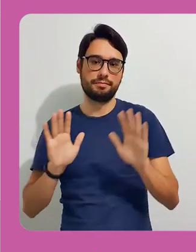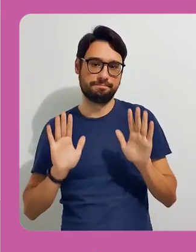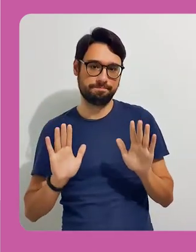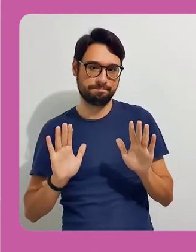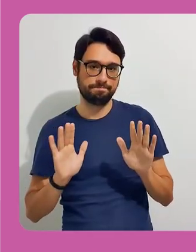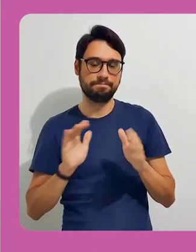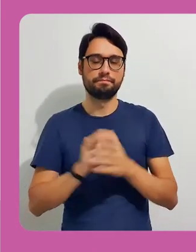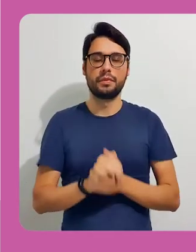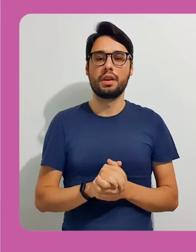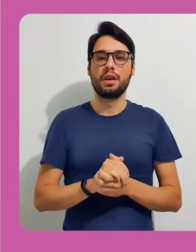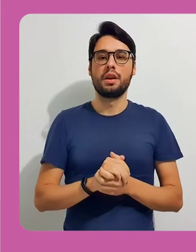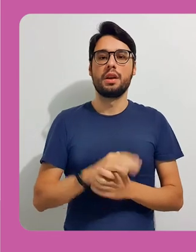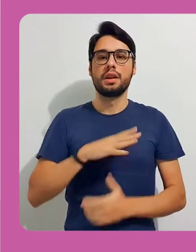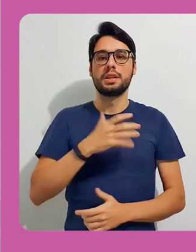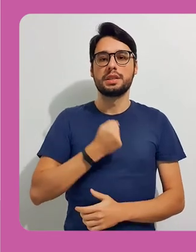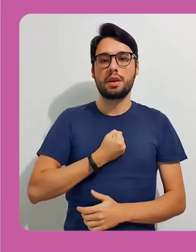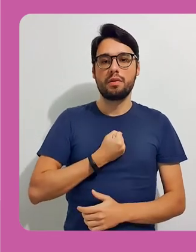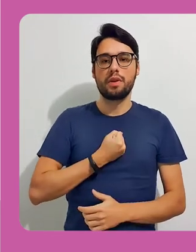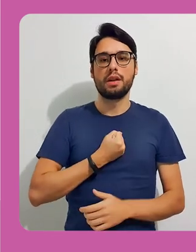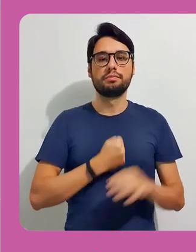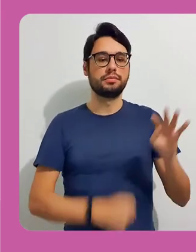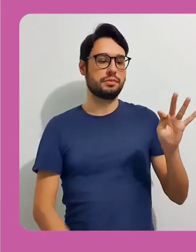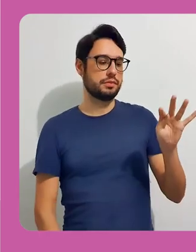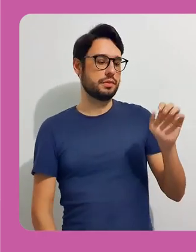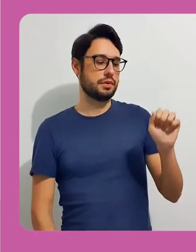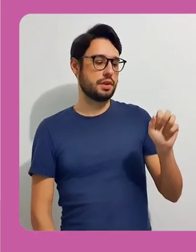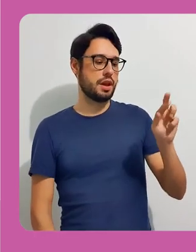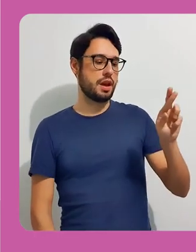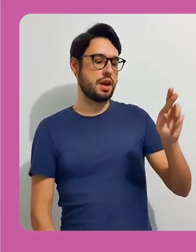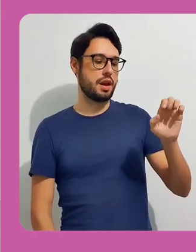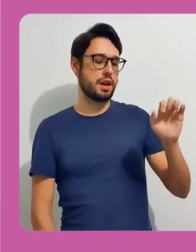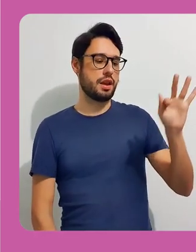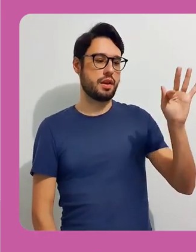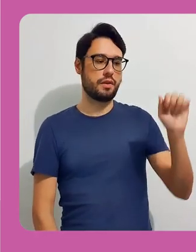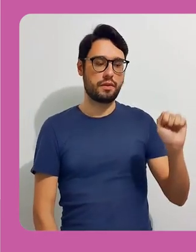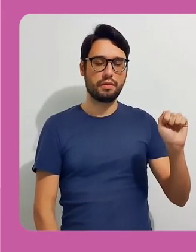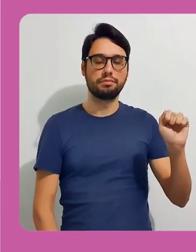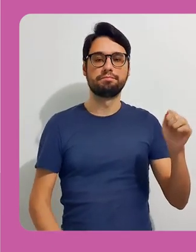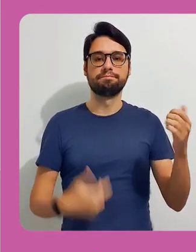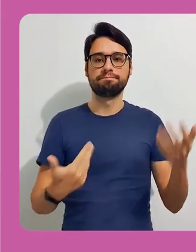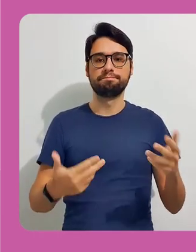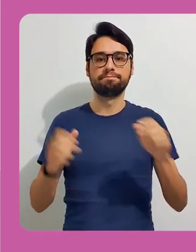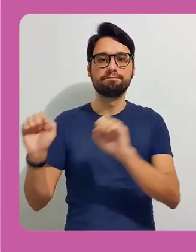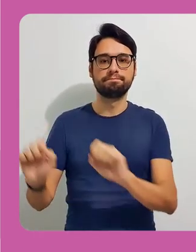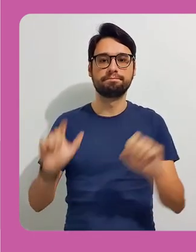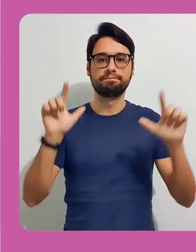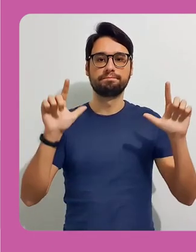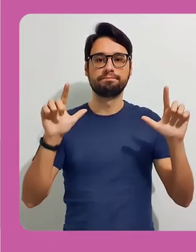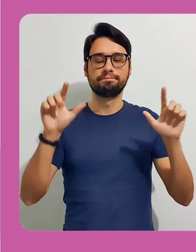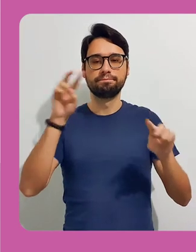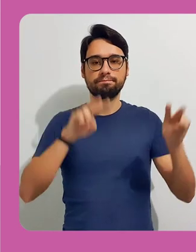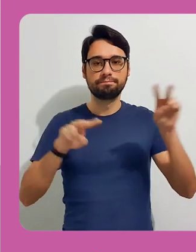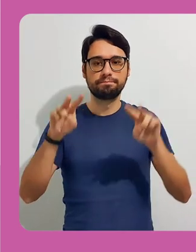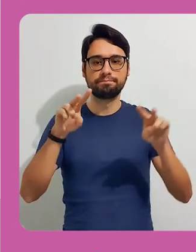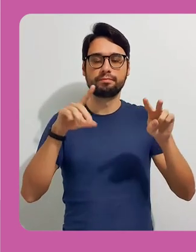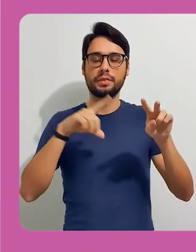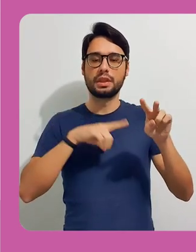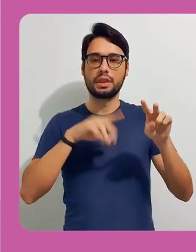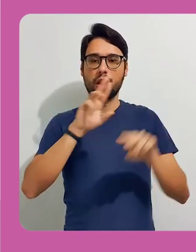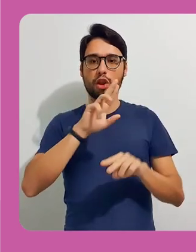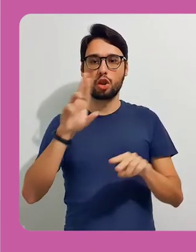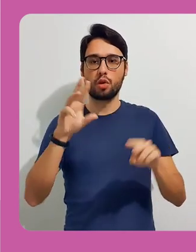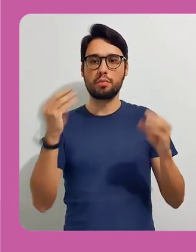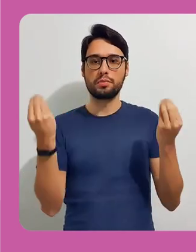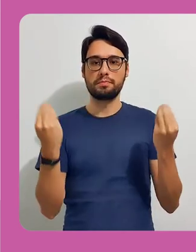então a gente disse vai ser alocado para avaliadores uma bom é isso ao